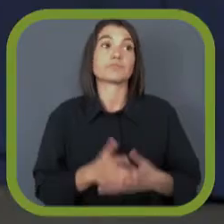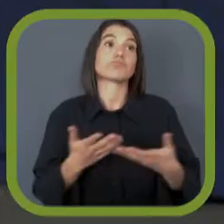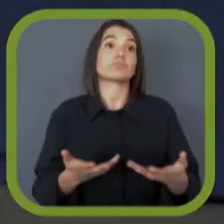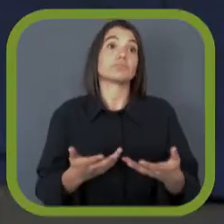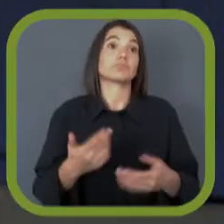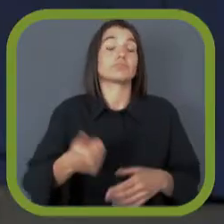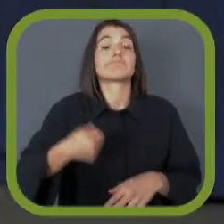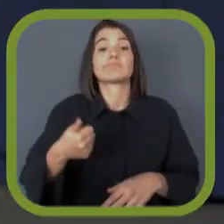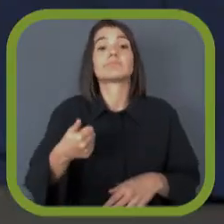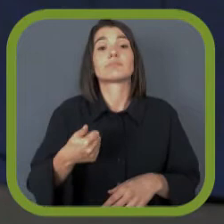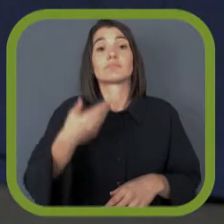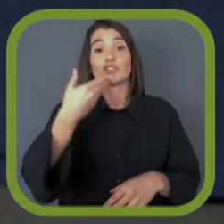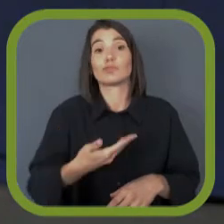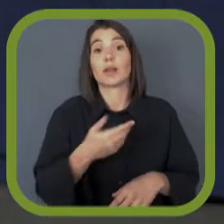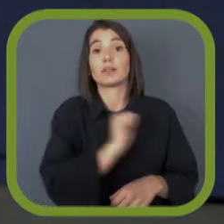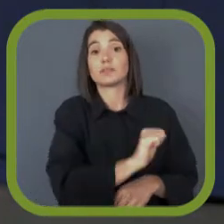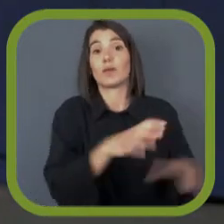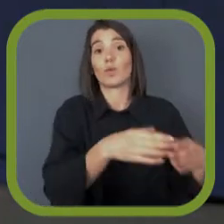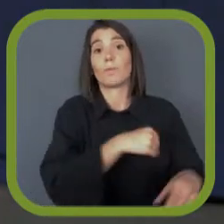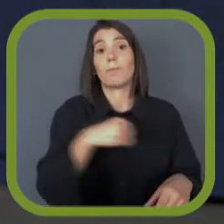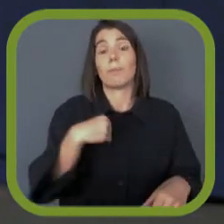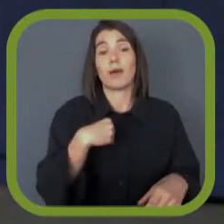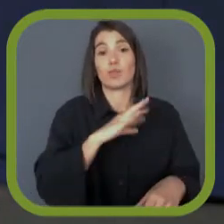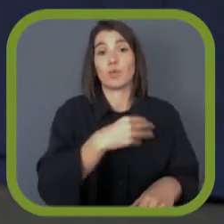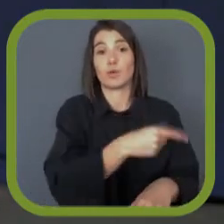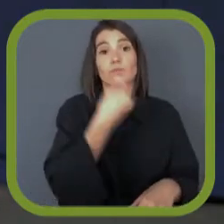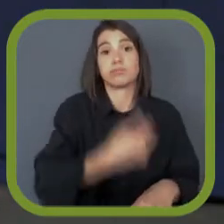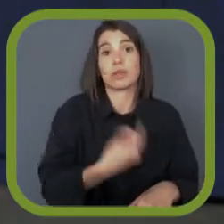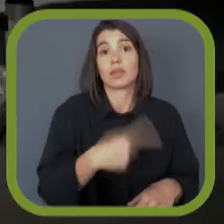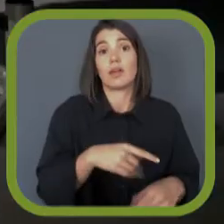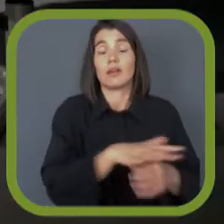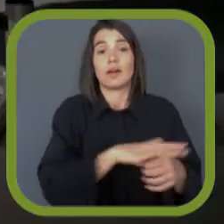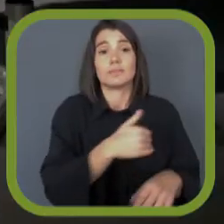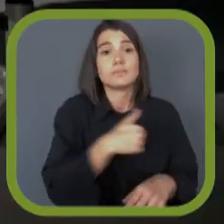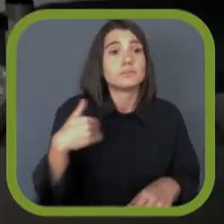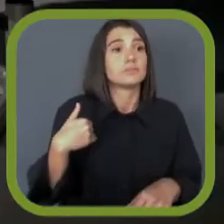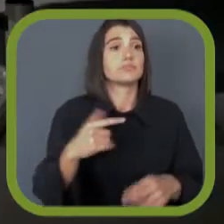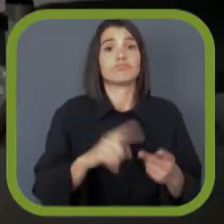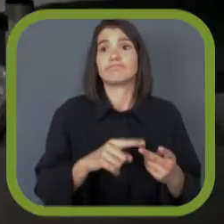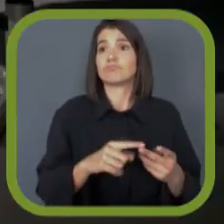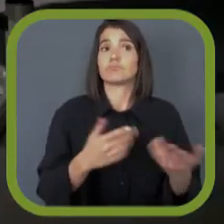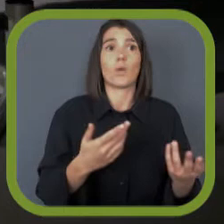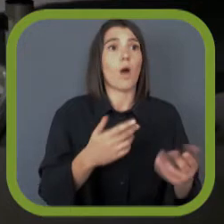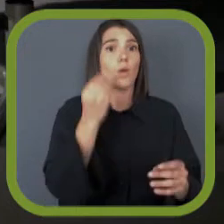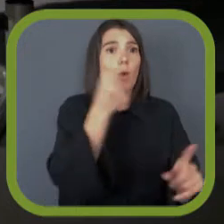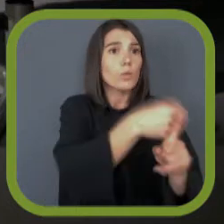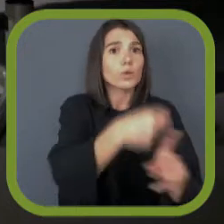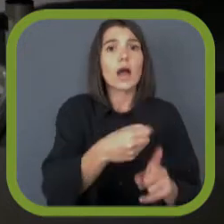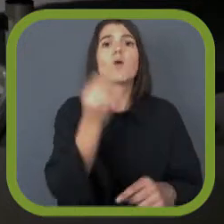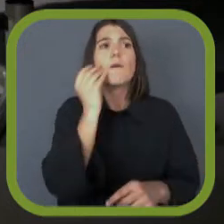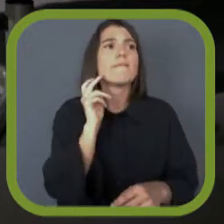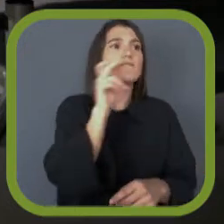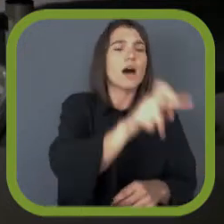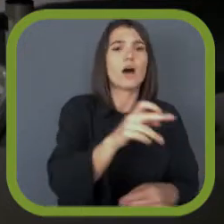de tudo, eu diria que toda a experiência que eles têm, que nós não temos, toda a área da saúde, de linha da frente, de